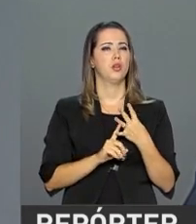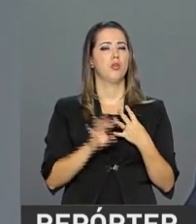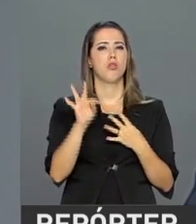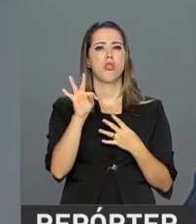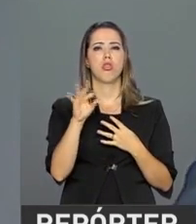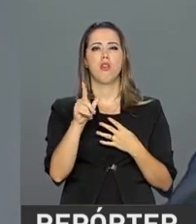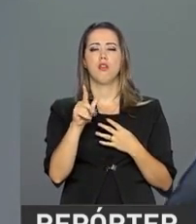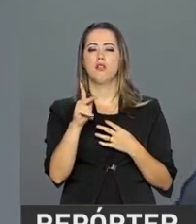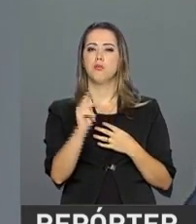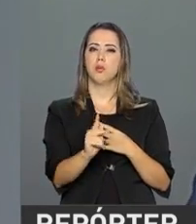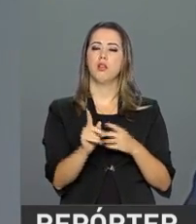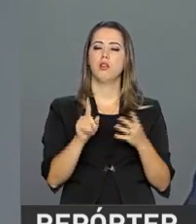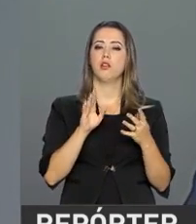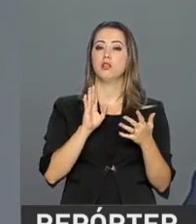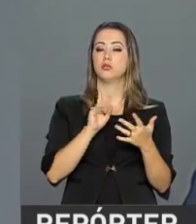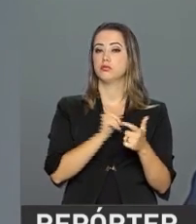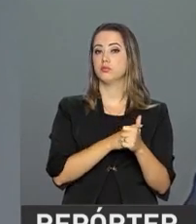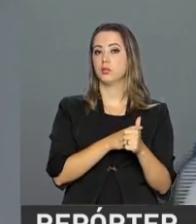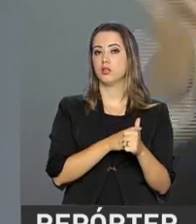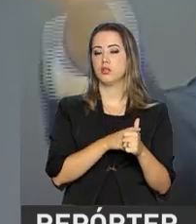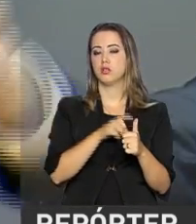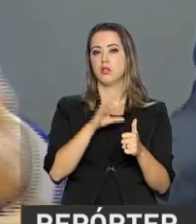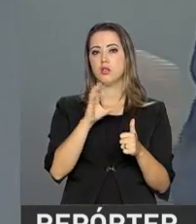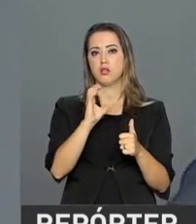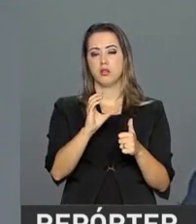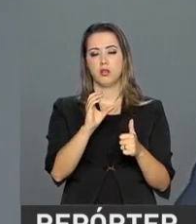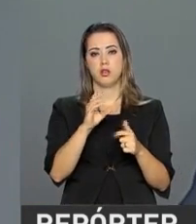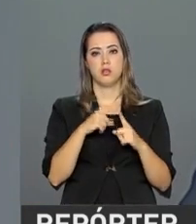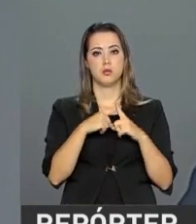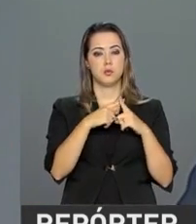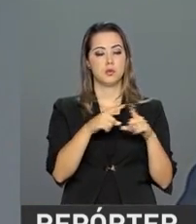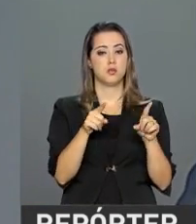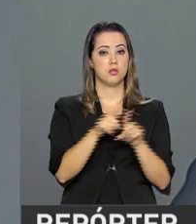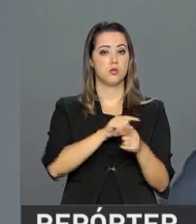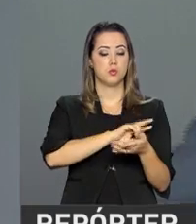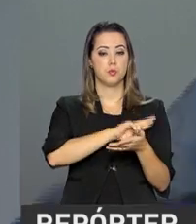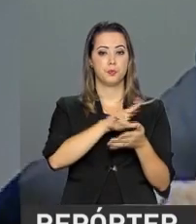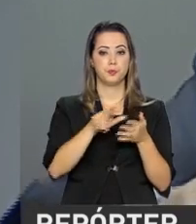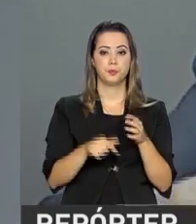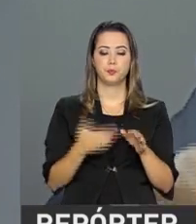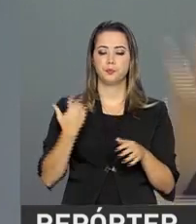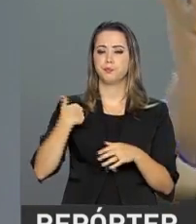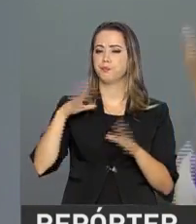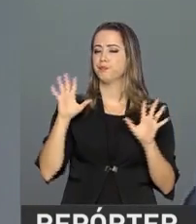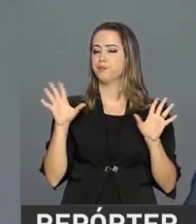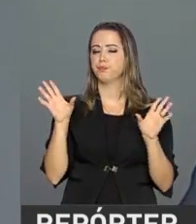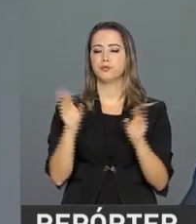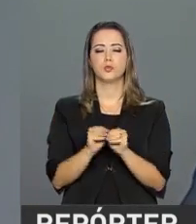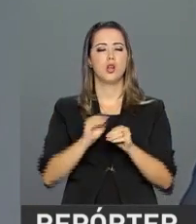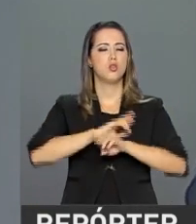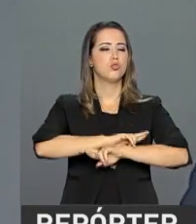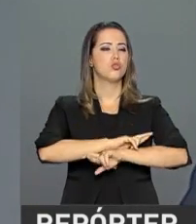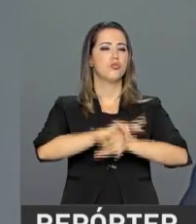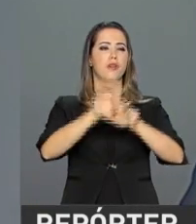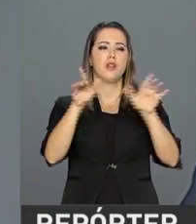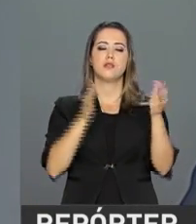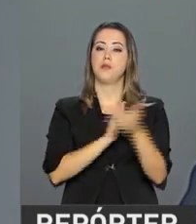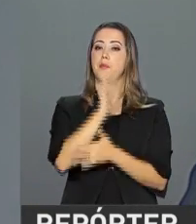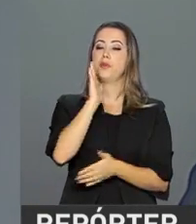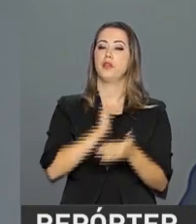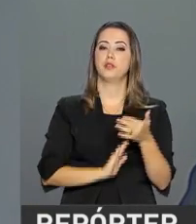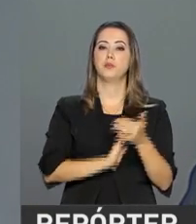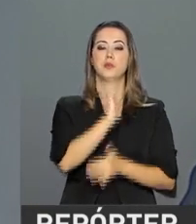provocar arrastar e aprovação canais positiva duplicata eletrônica e resumo existe um histórico aí